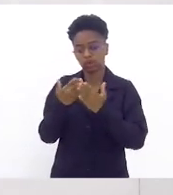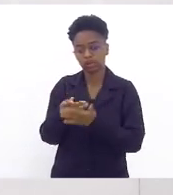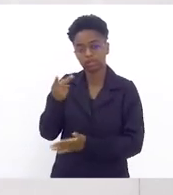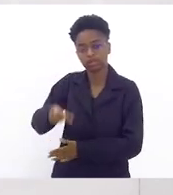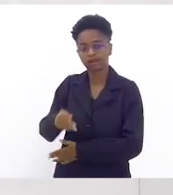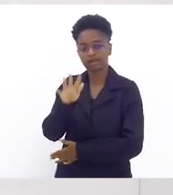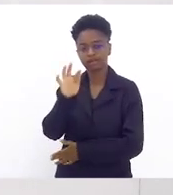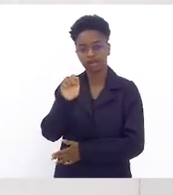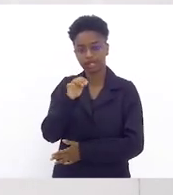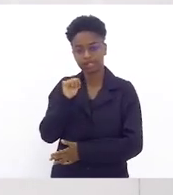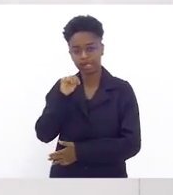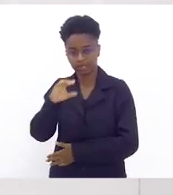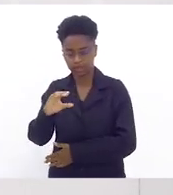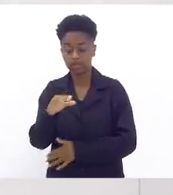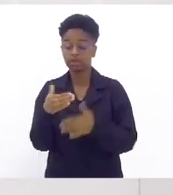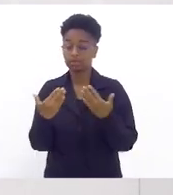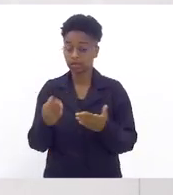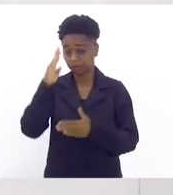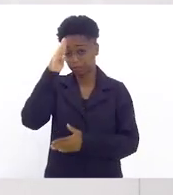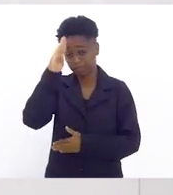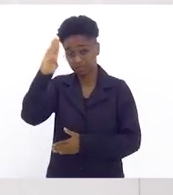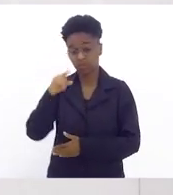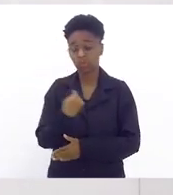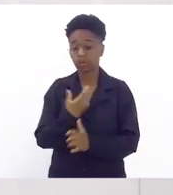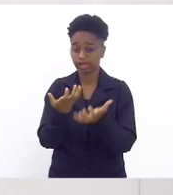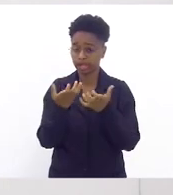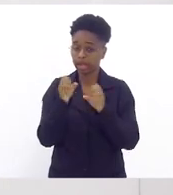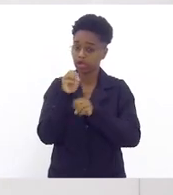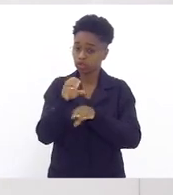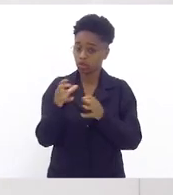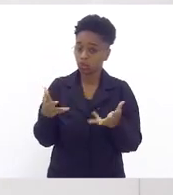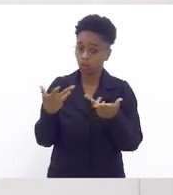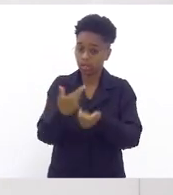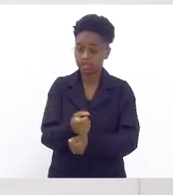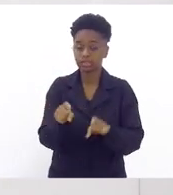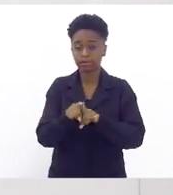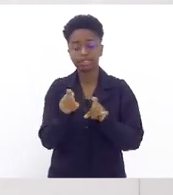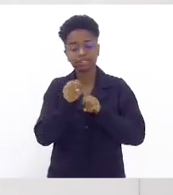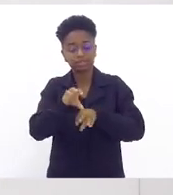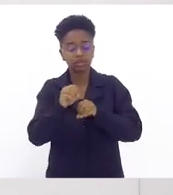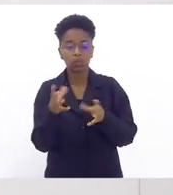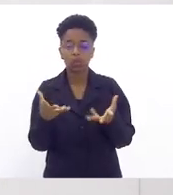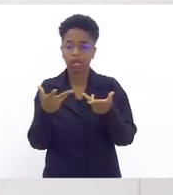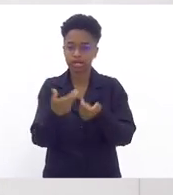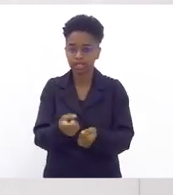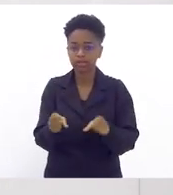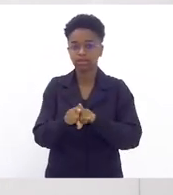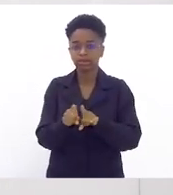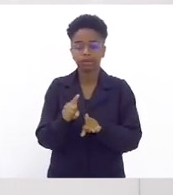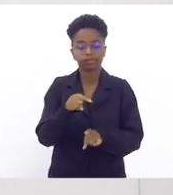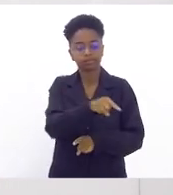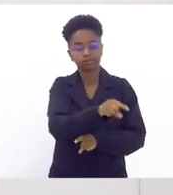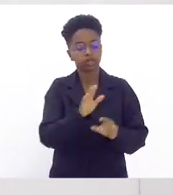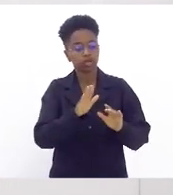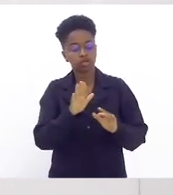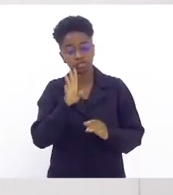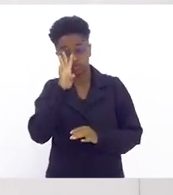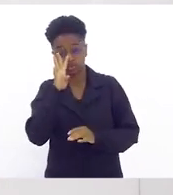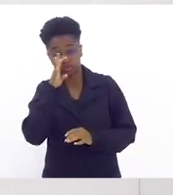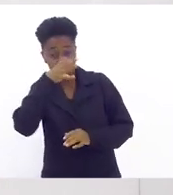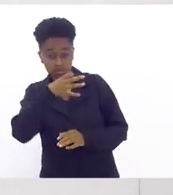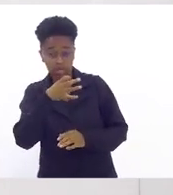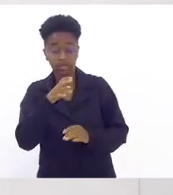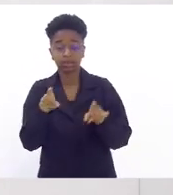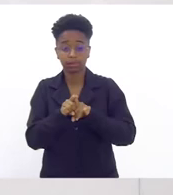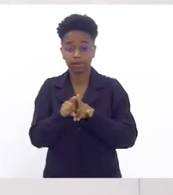então acima de tudo queremos Educação de qualidade ensino de qualidade e a Martins Pena resiste a Faetec resiste